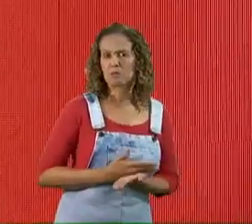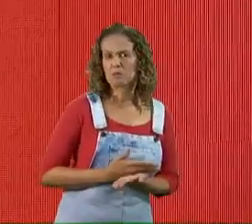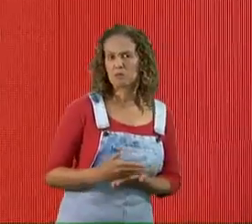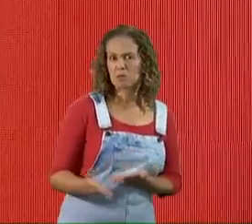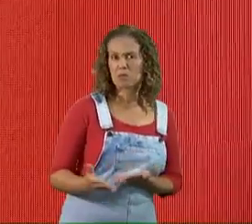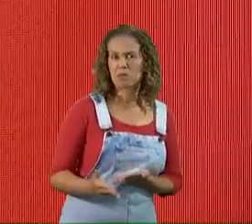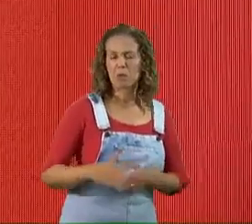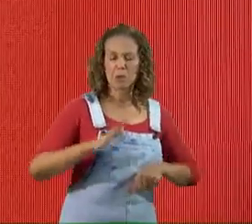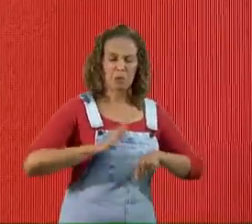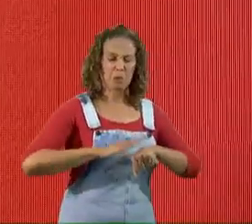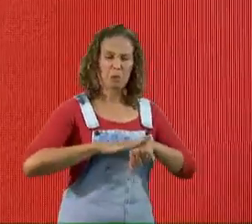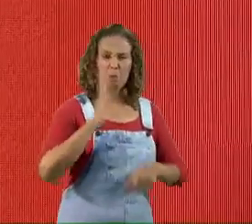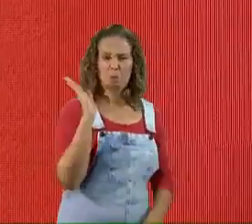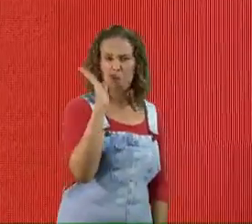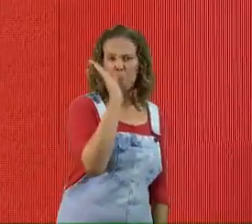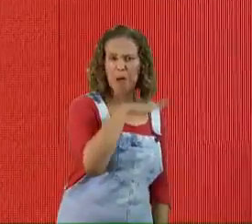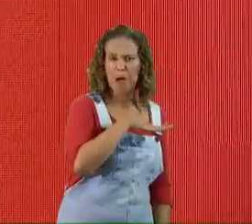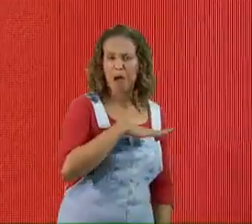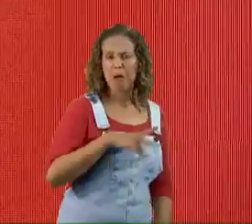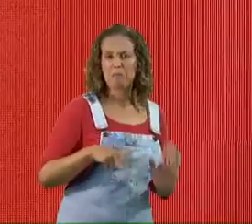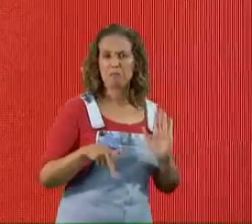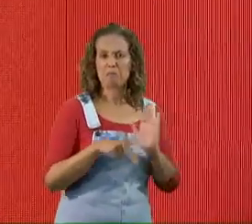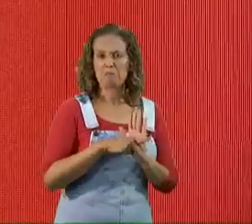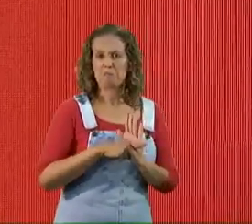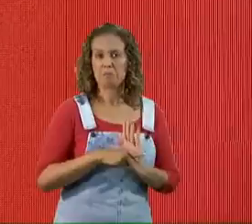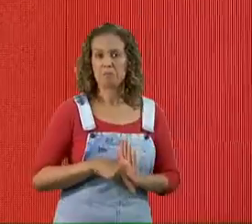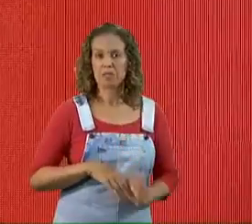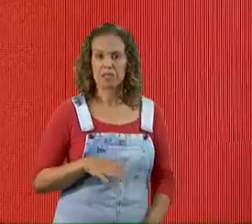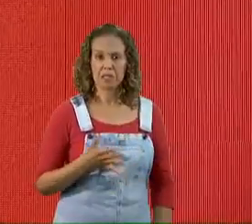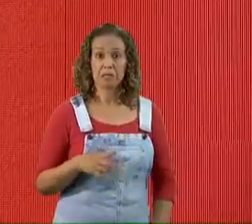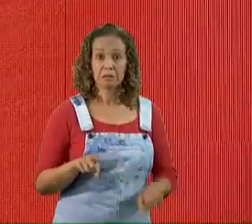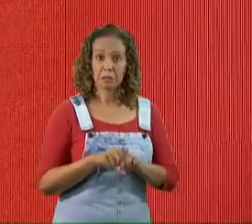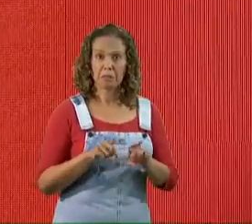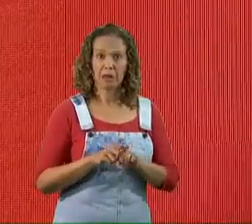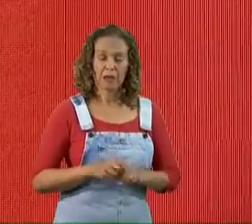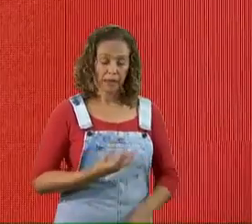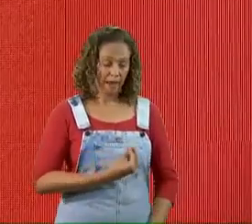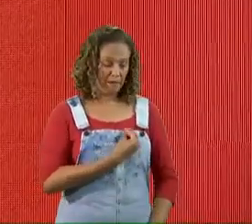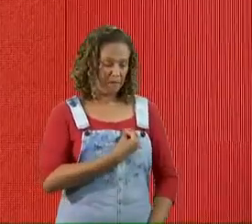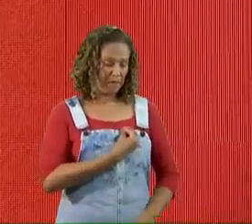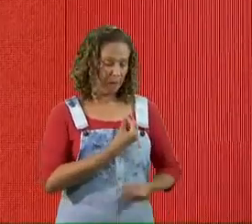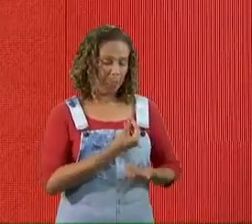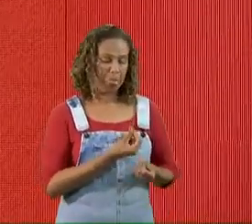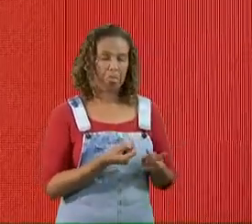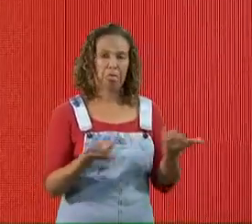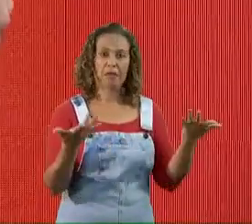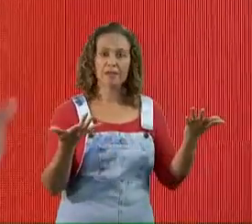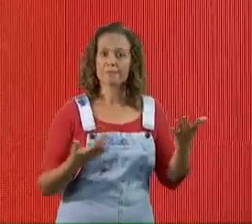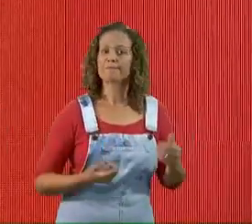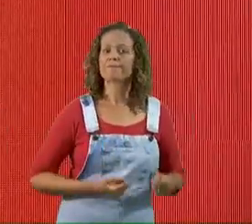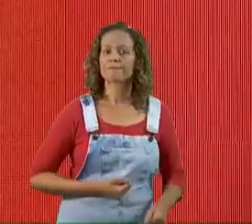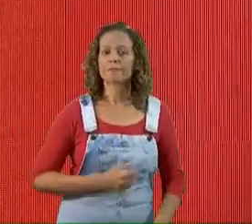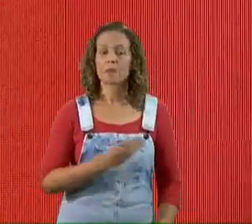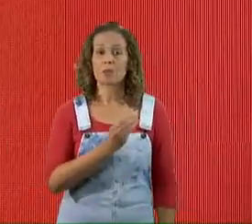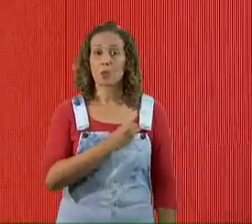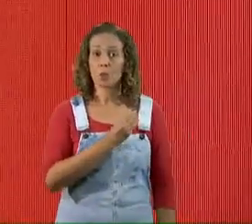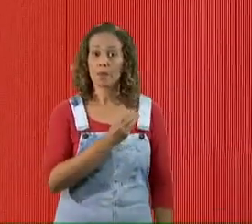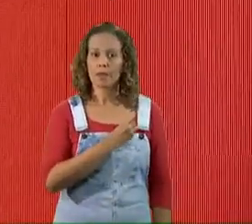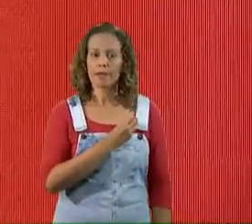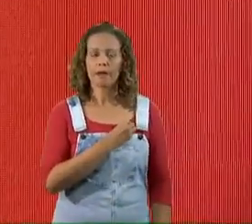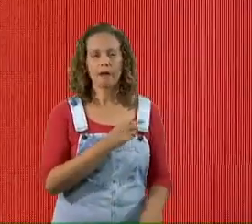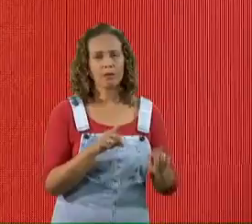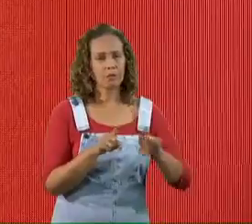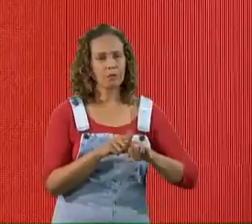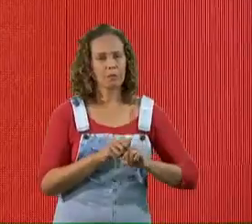ele mesmo e até acabar com a própria vida. O pecado fez também com que o ser humano ficasse contra